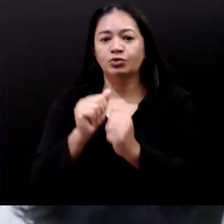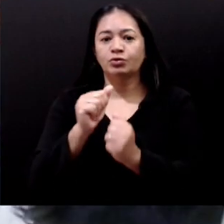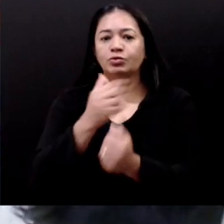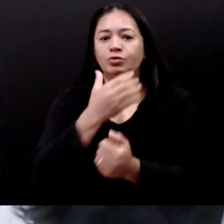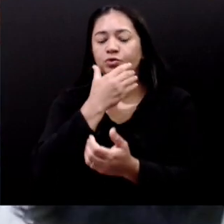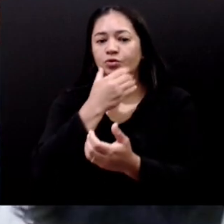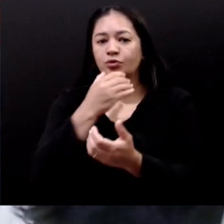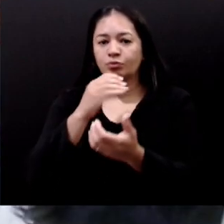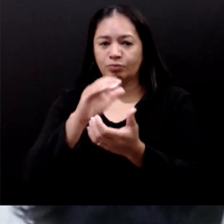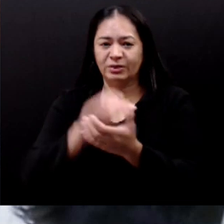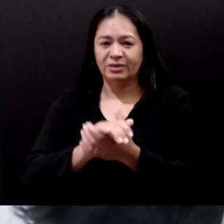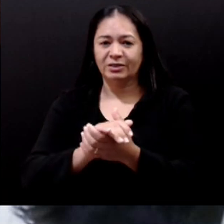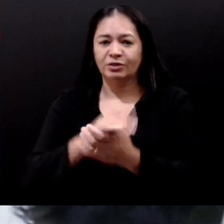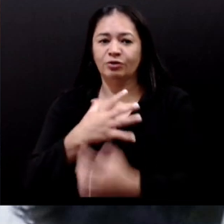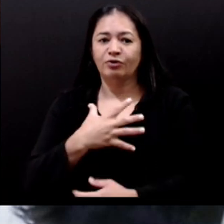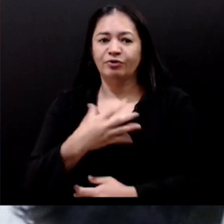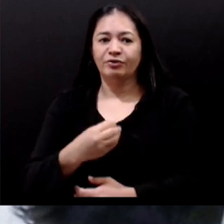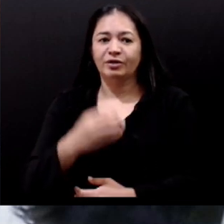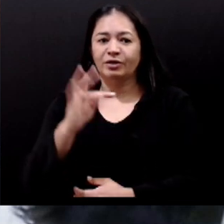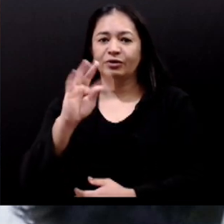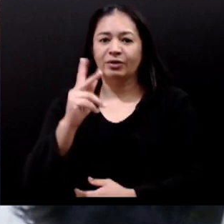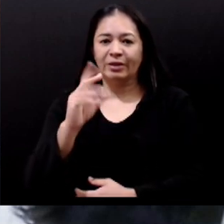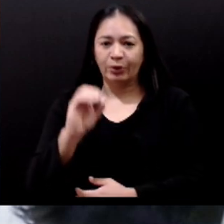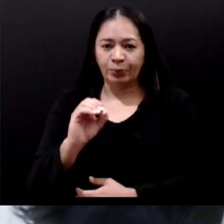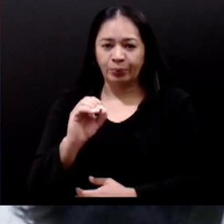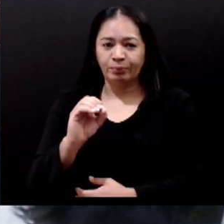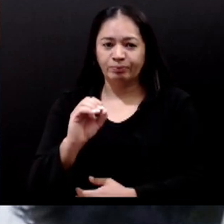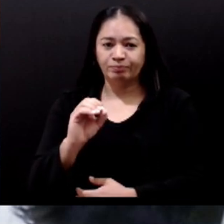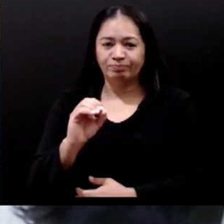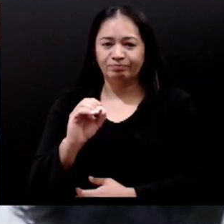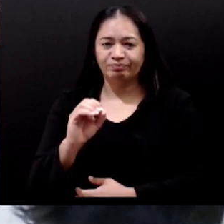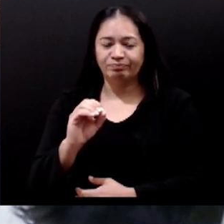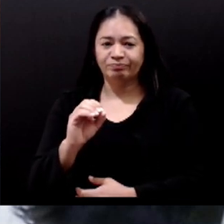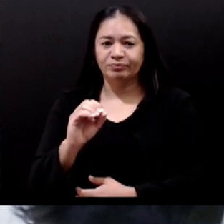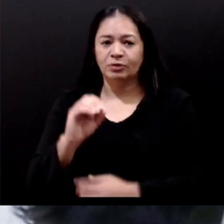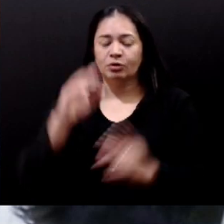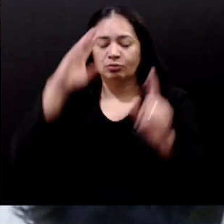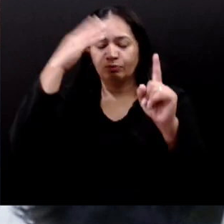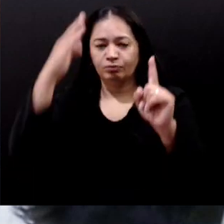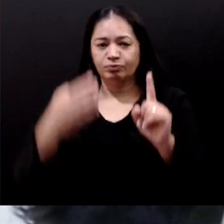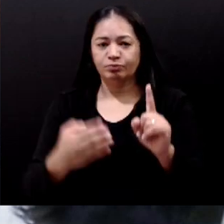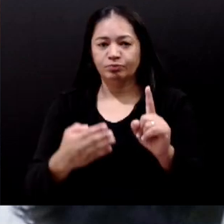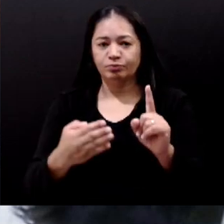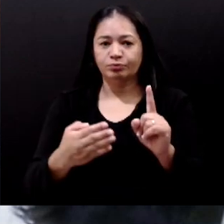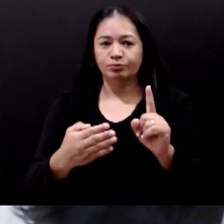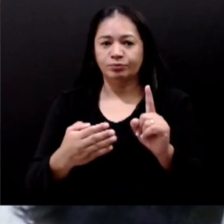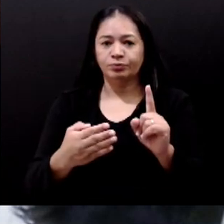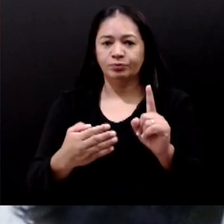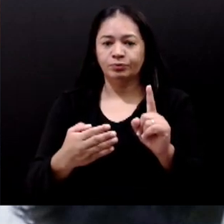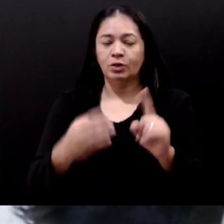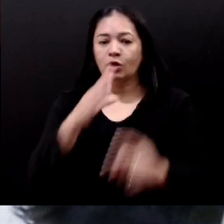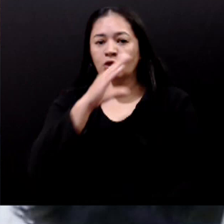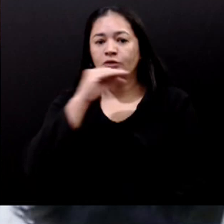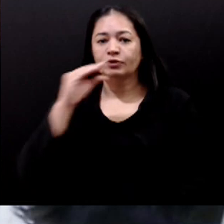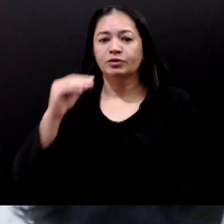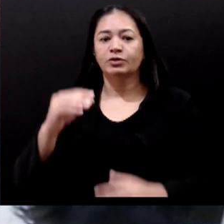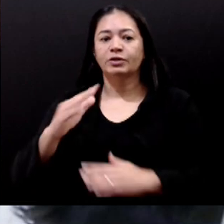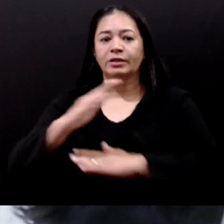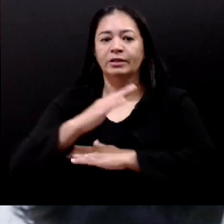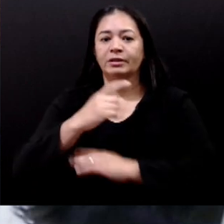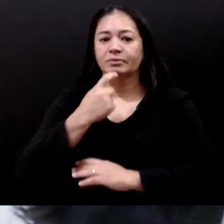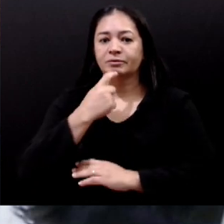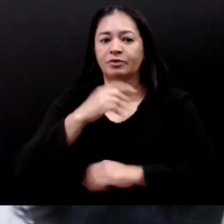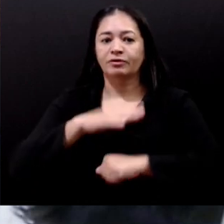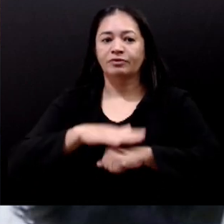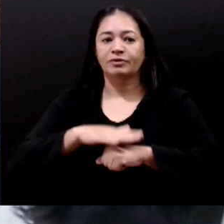Theo, de apenas 2 meses. Como forma de homenagem, os servidores da Câmara de Campinas realizaram ontem um